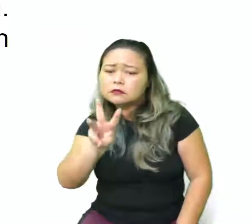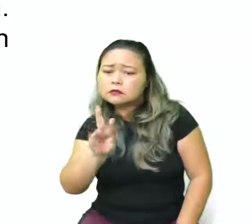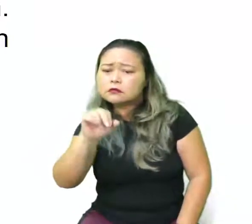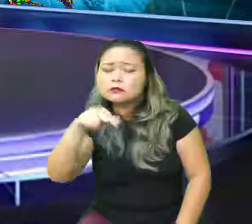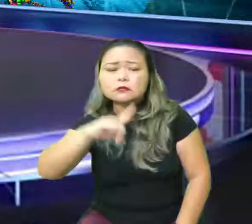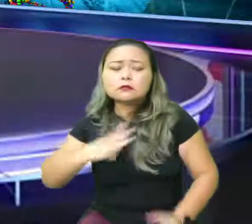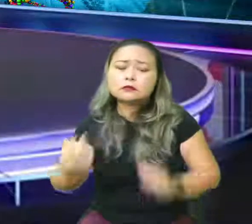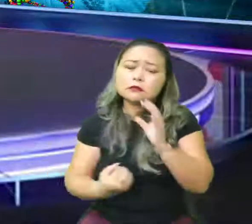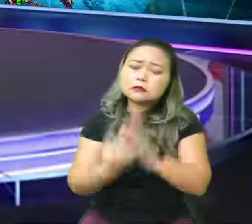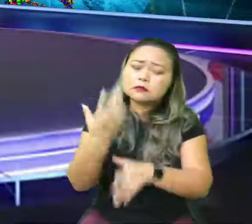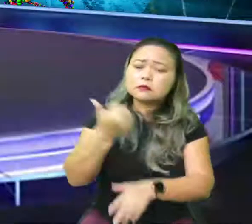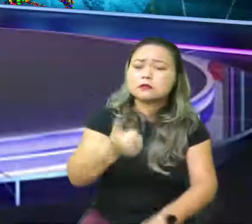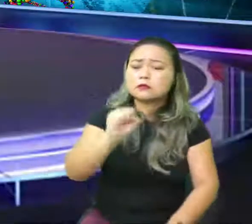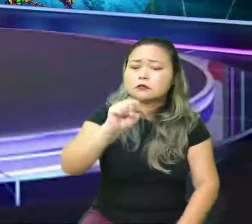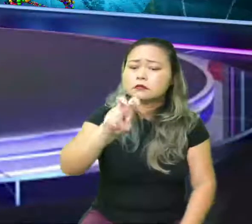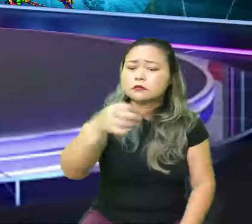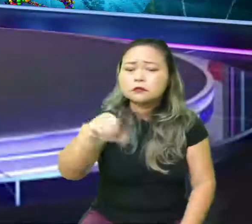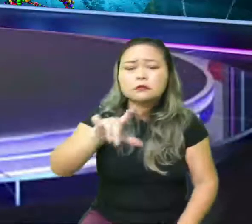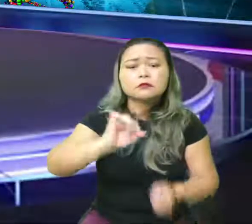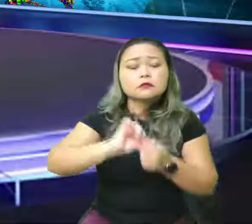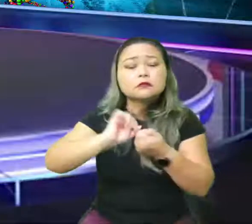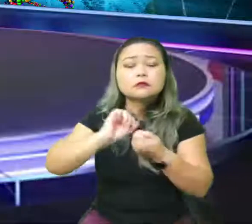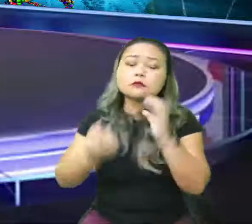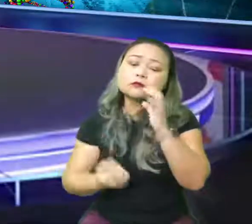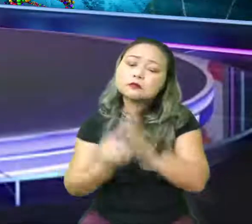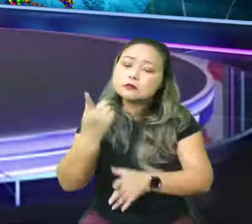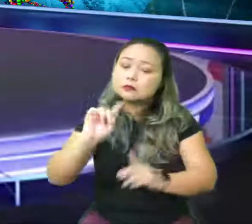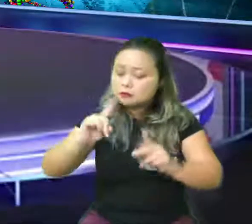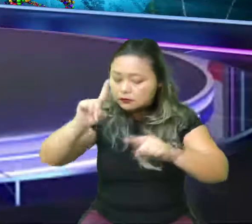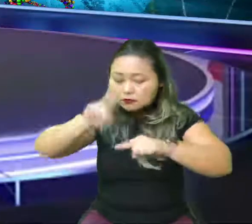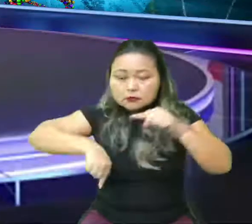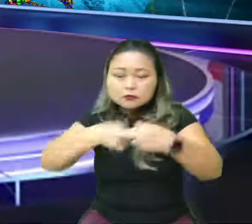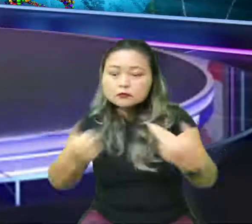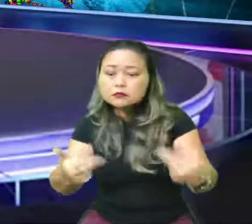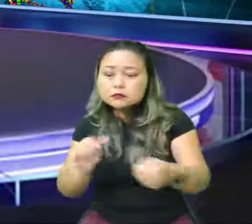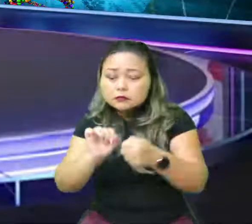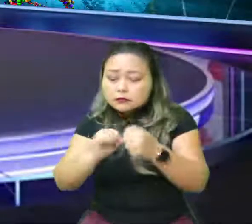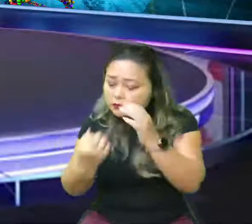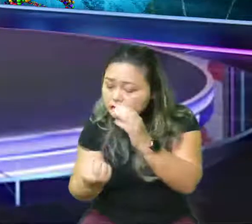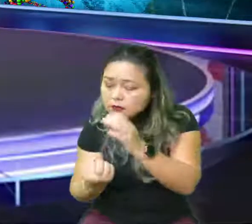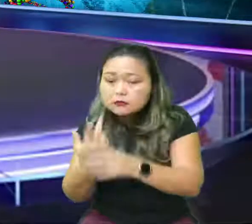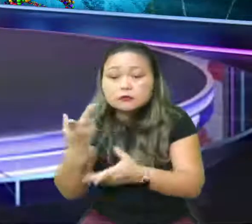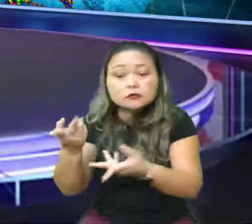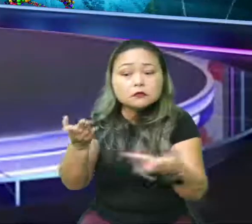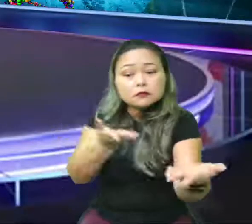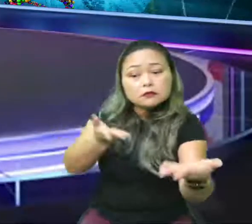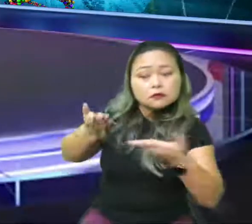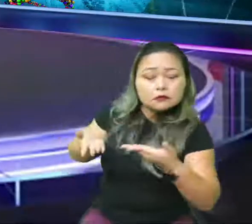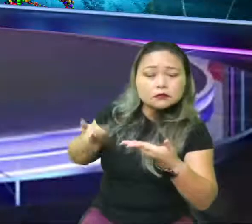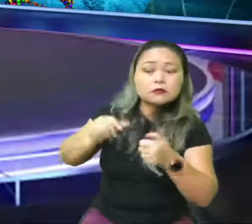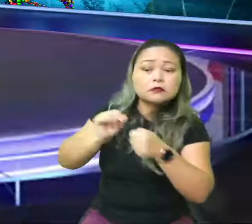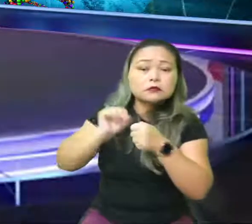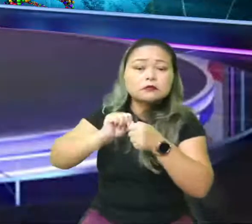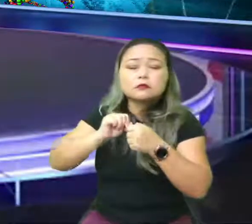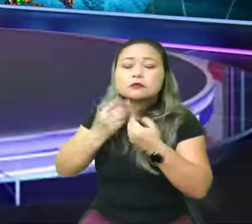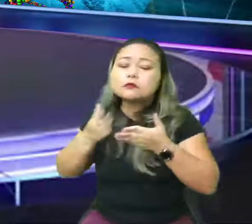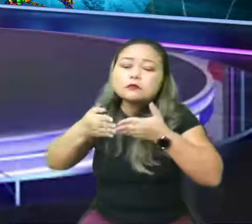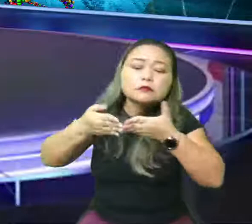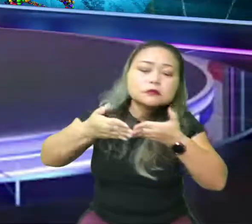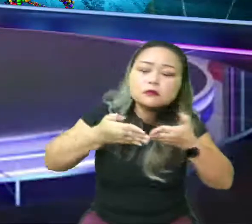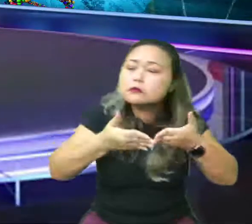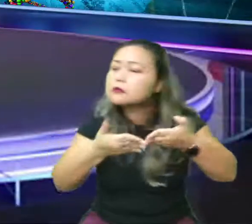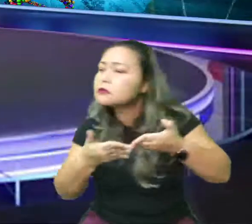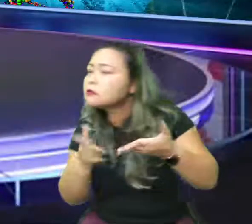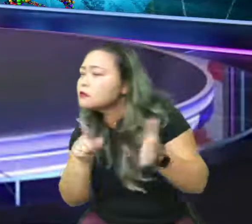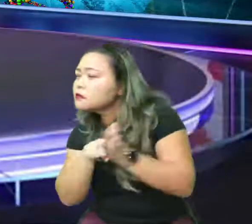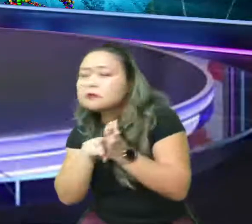ele publicou em 1859 aí, a origem das espécies, falando, foi convidado, então, a entrar numa embarcação e aí foi fazendo